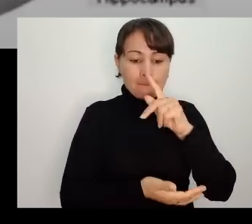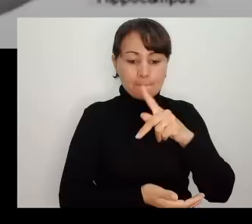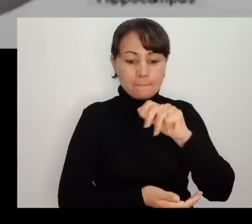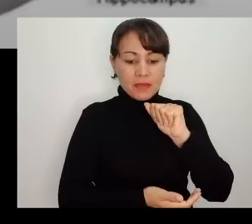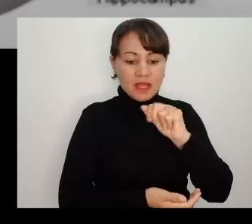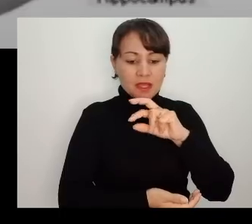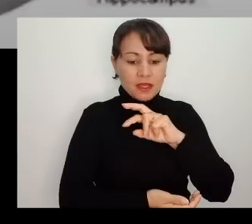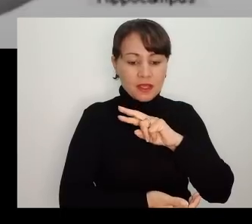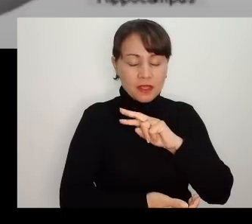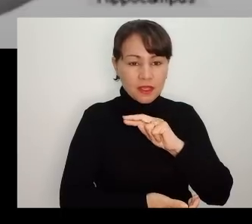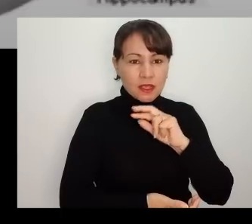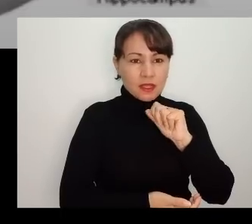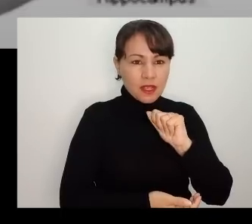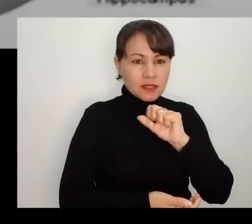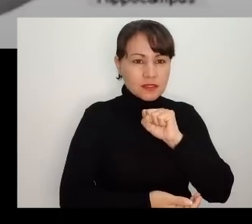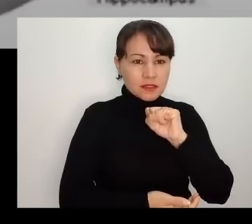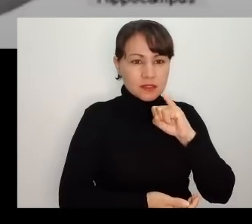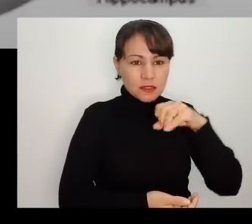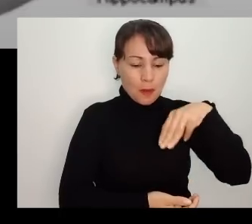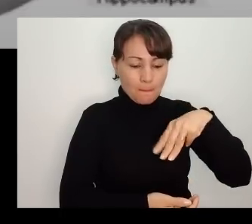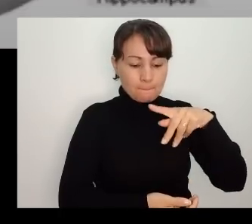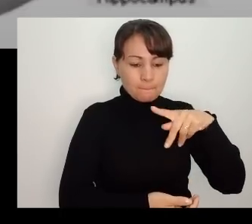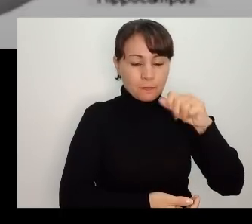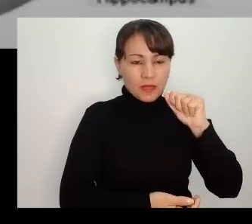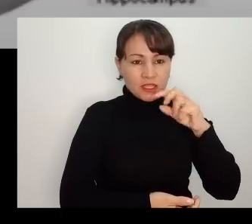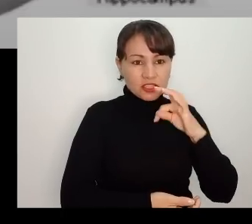de hormônios.